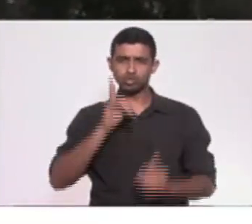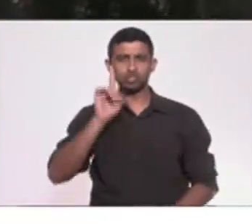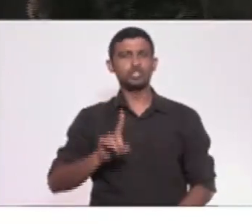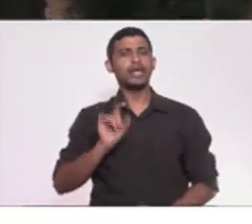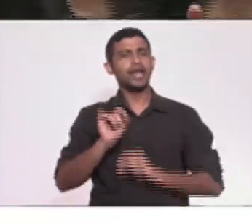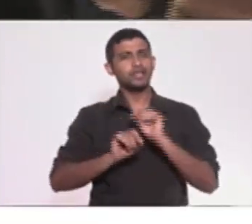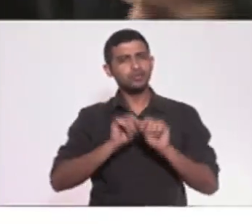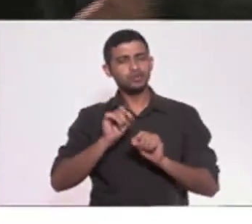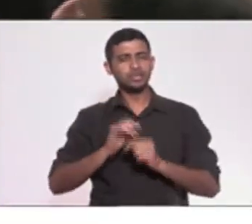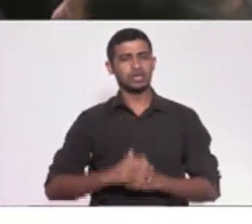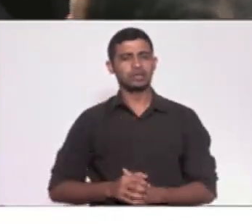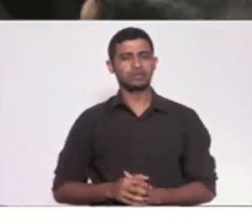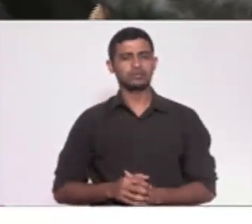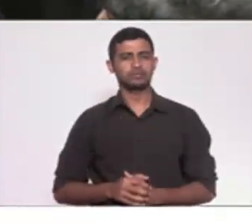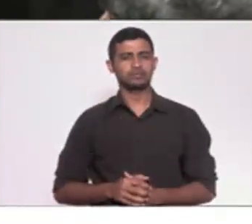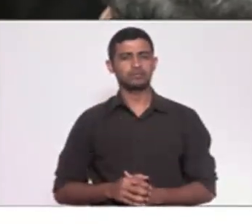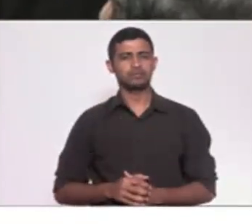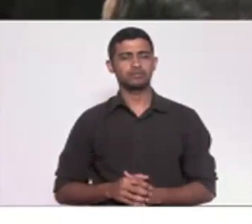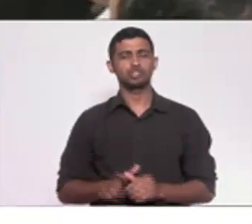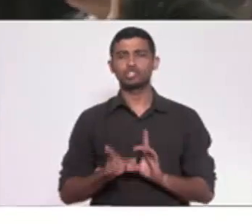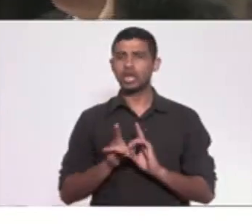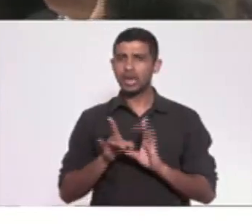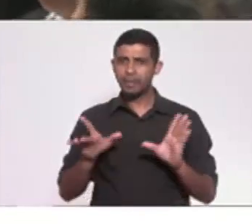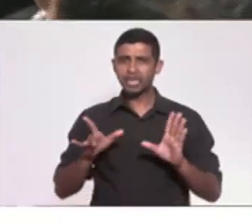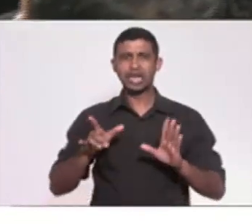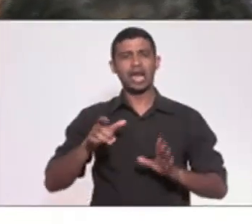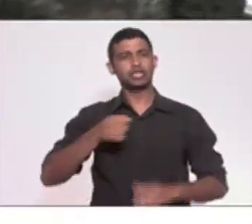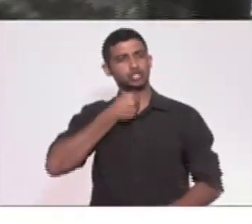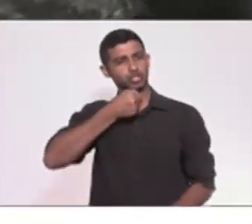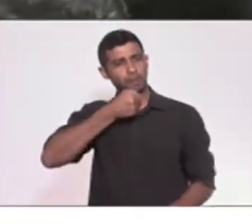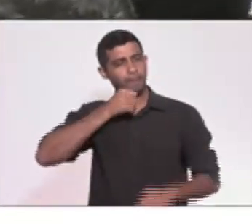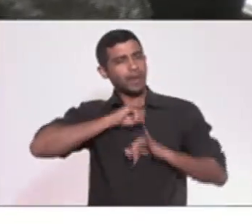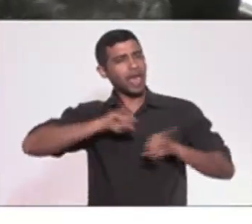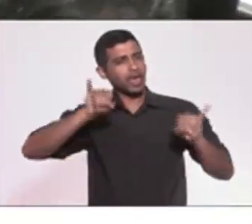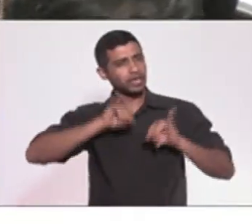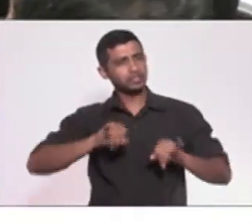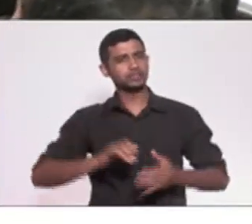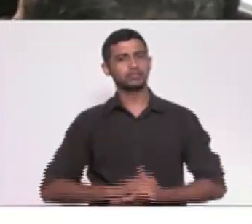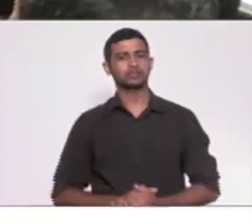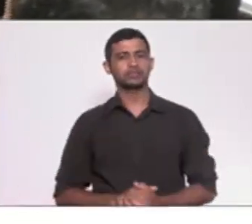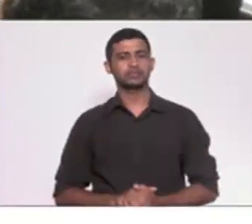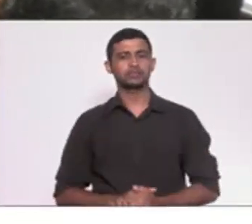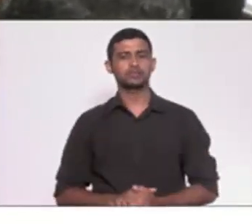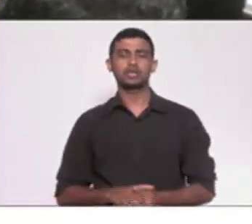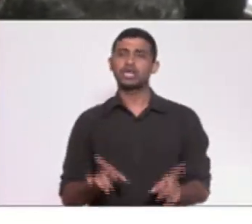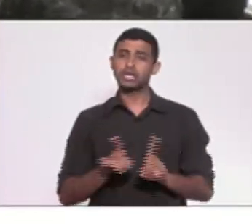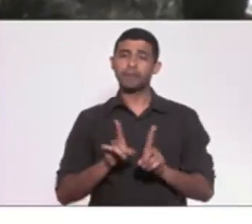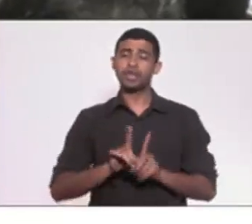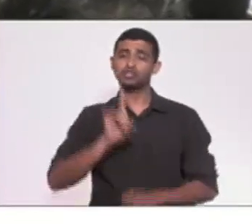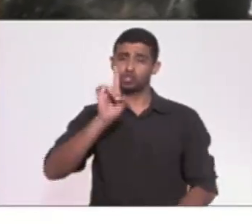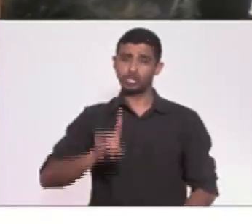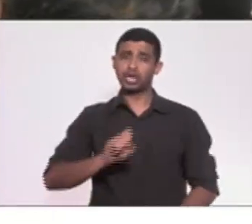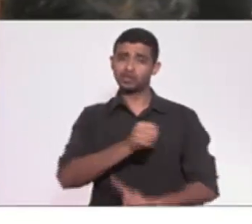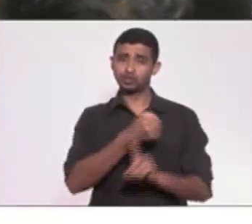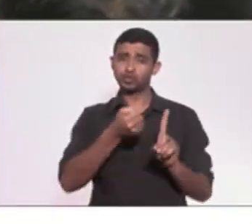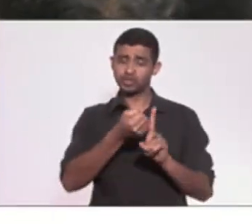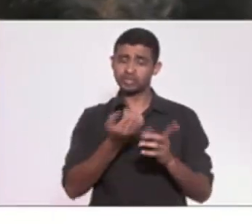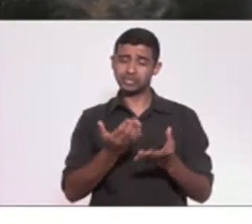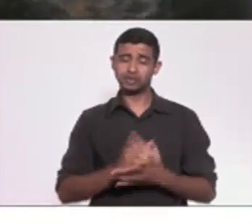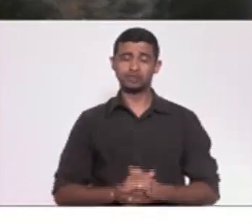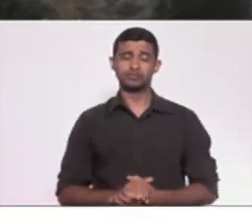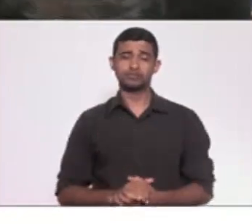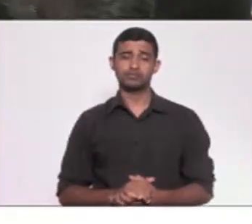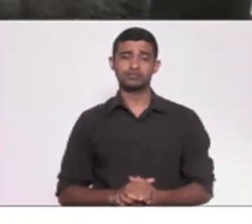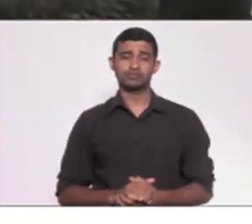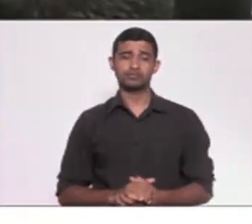à liberdade de imprensa. Entre os direitos sociais estão